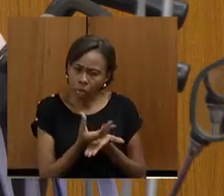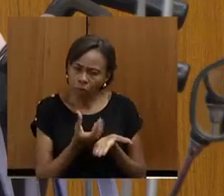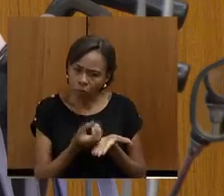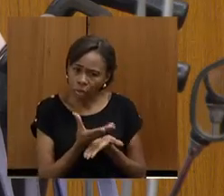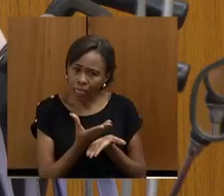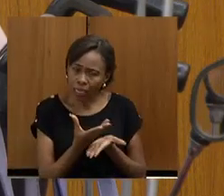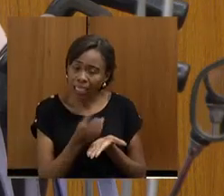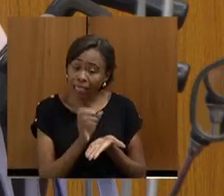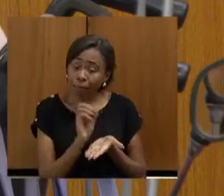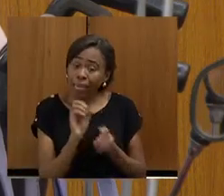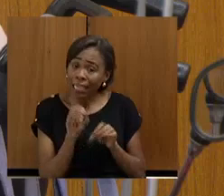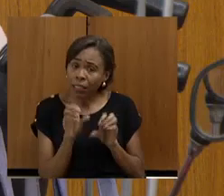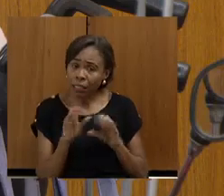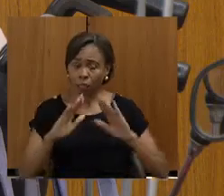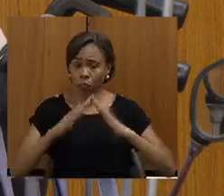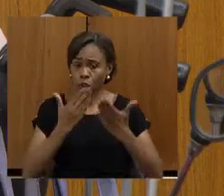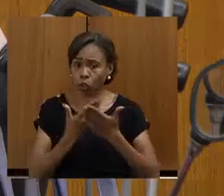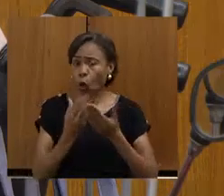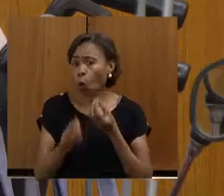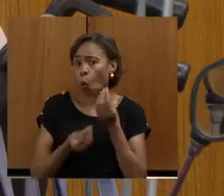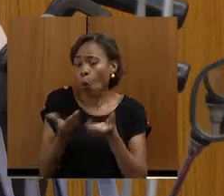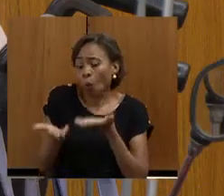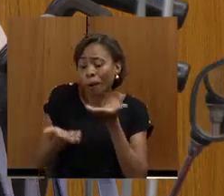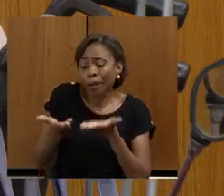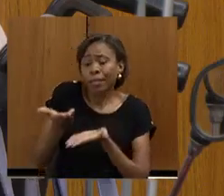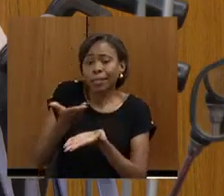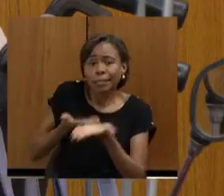escolas e criar,